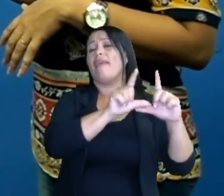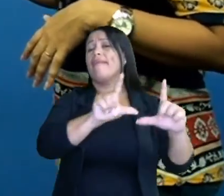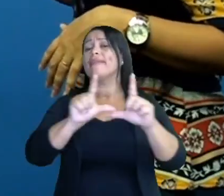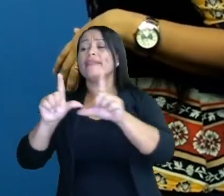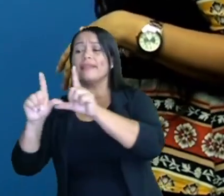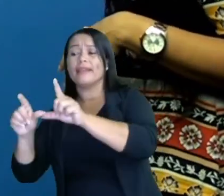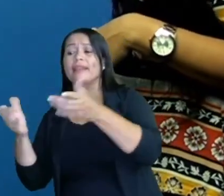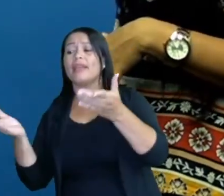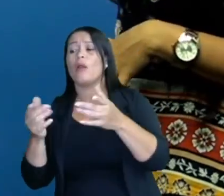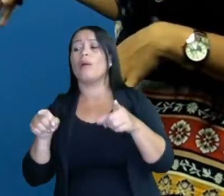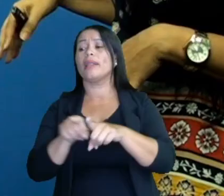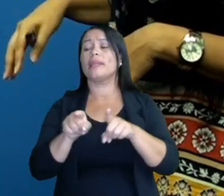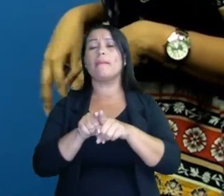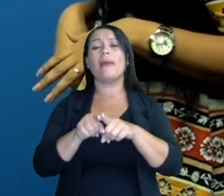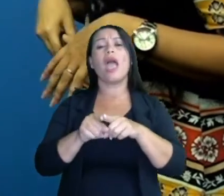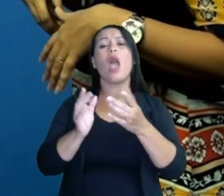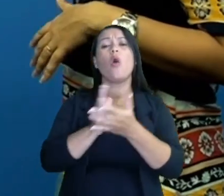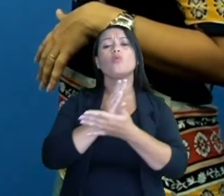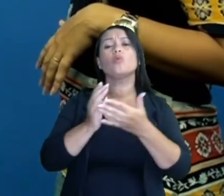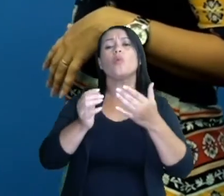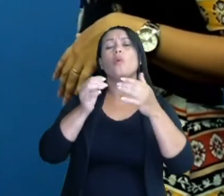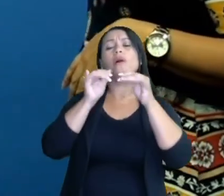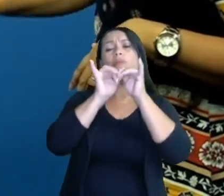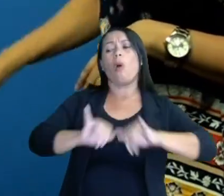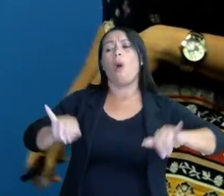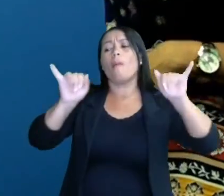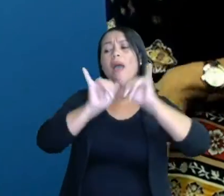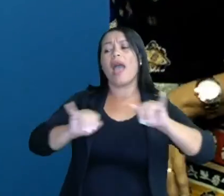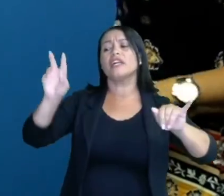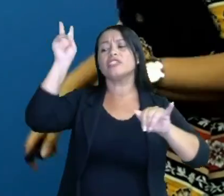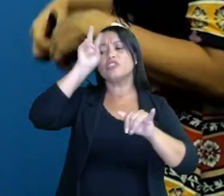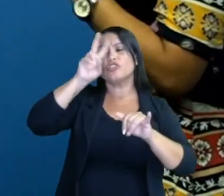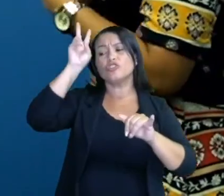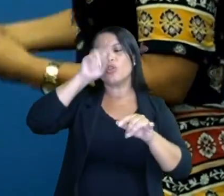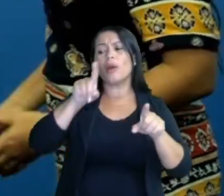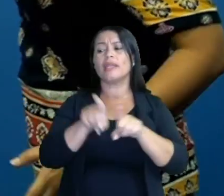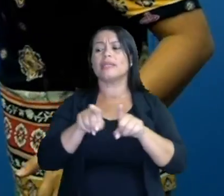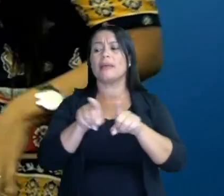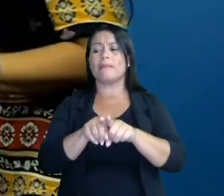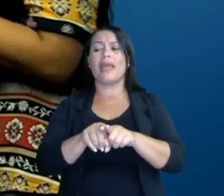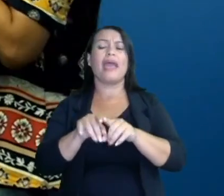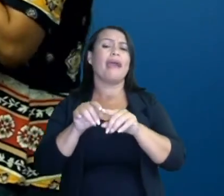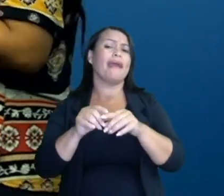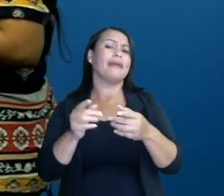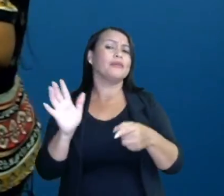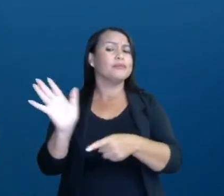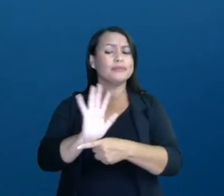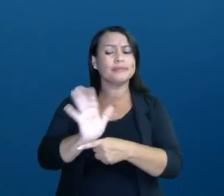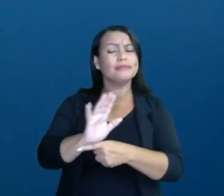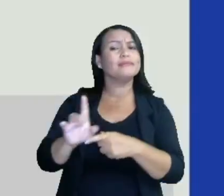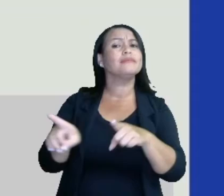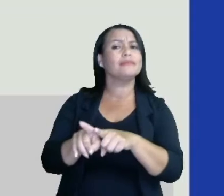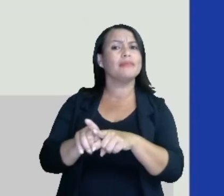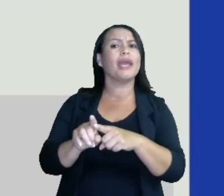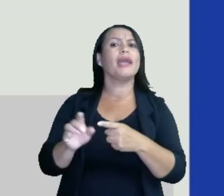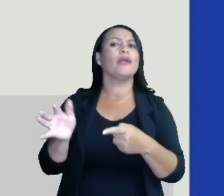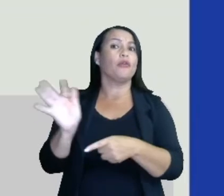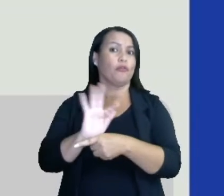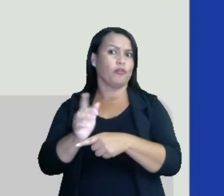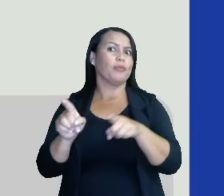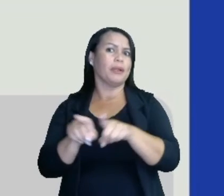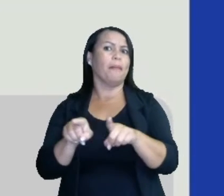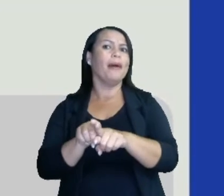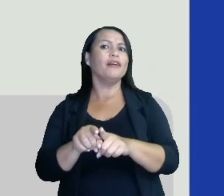como a gente viu, propagandas, história em quadrinho lá completa, anúncios, no cinema, né? Porque no filme a